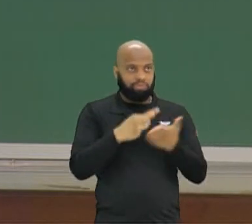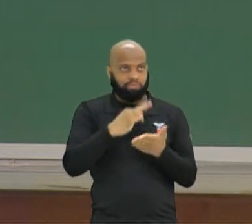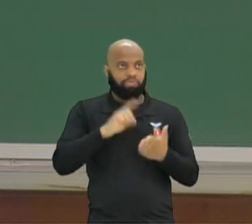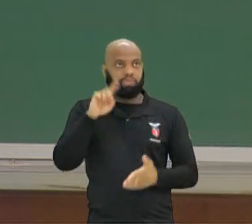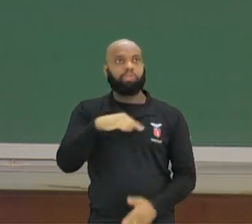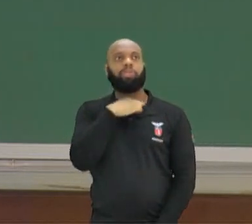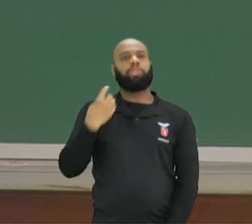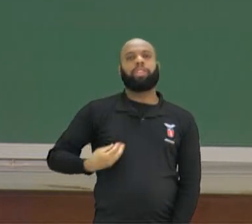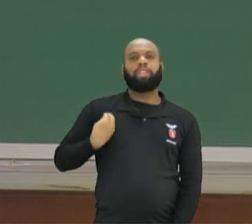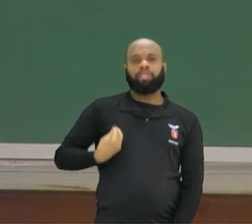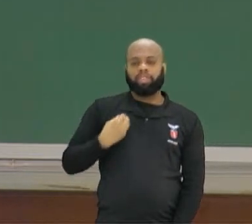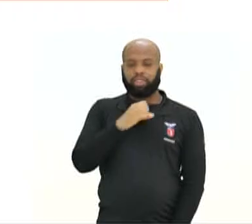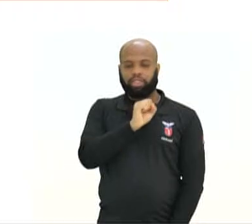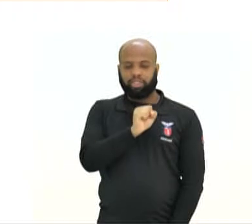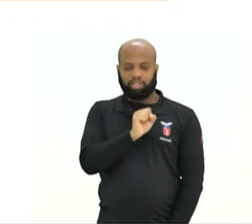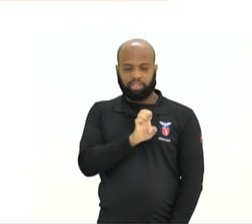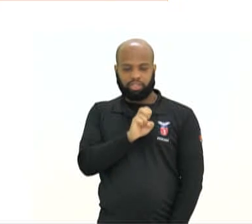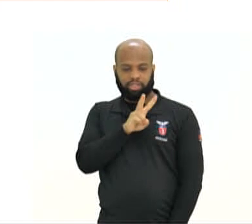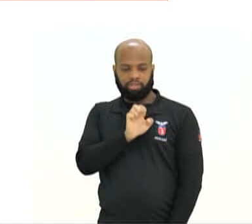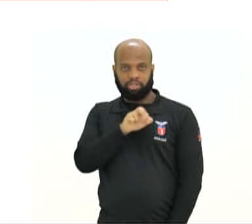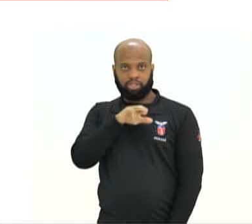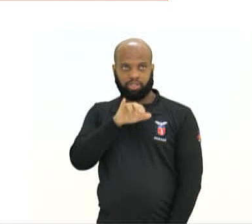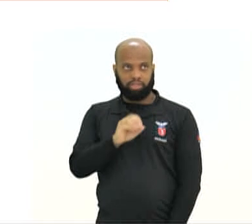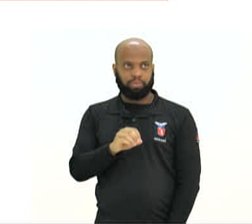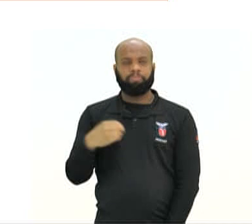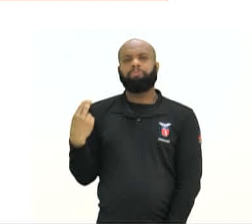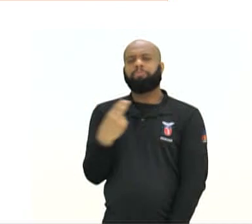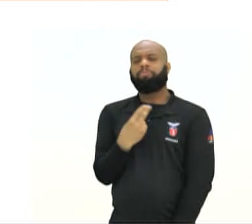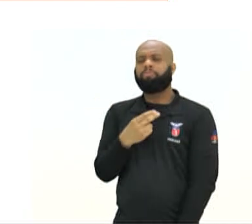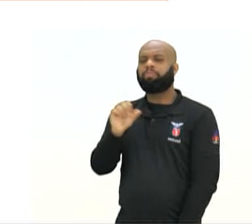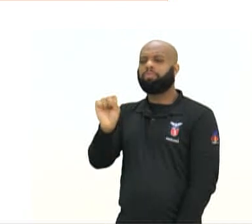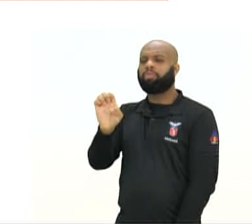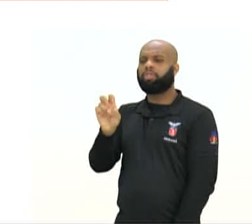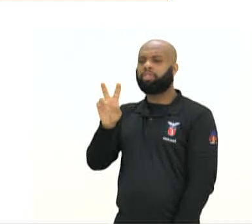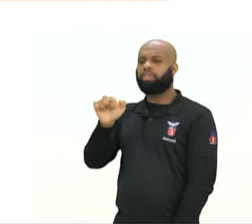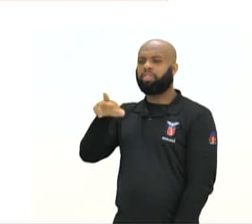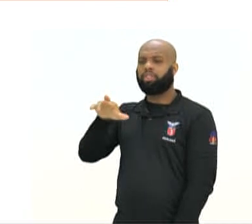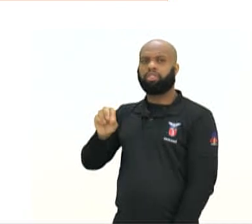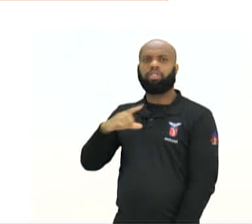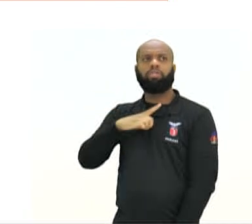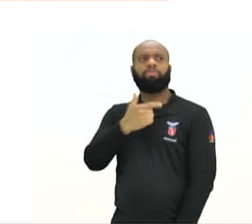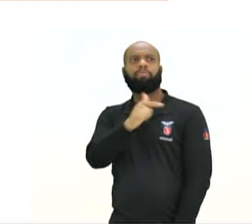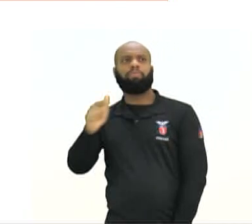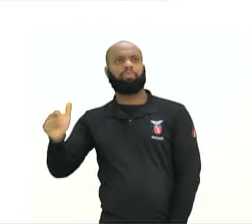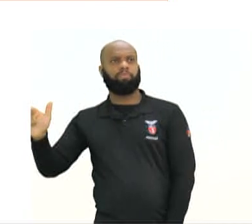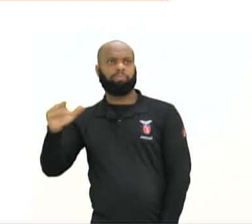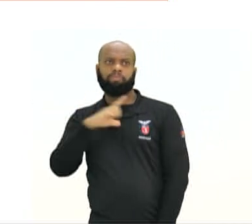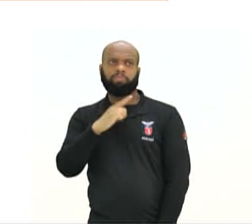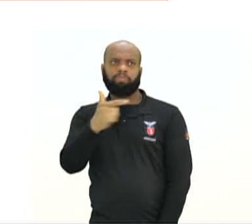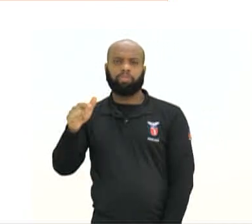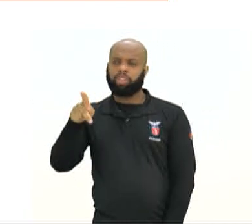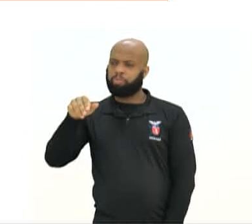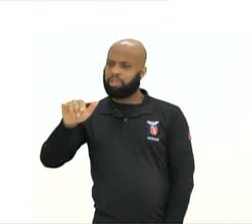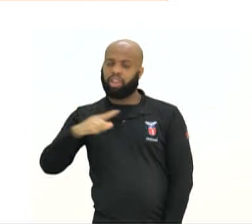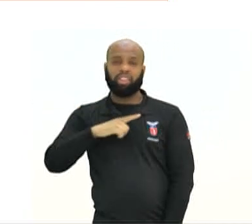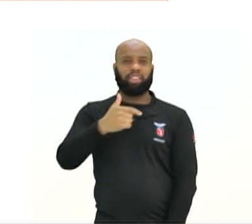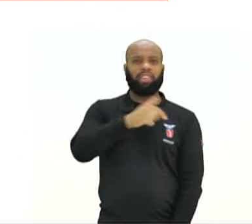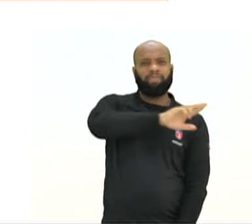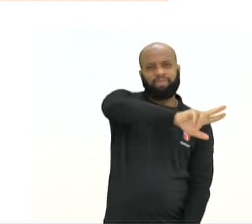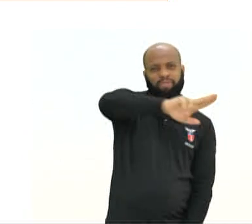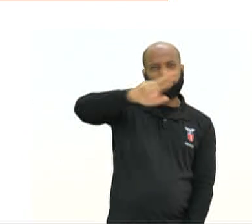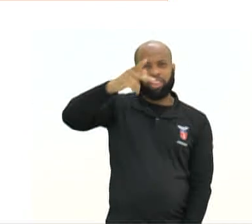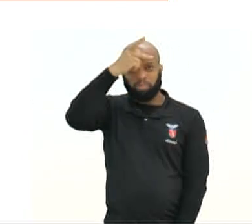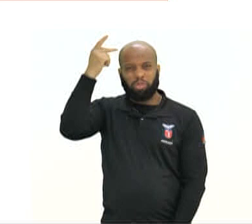Vida Severina. O meu nome é Severino. Não tem outro de pia. Como há muitos severinos,